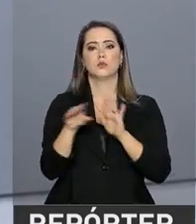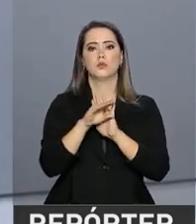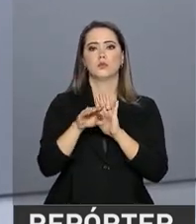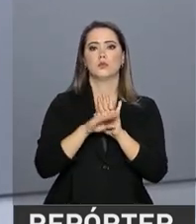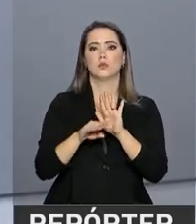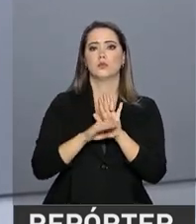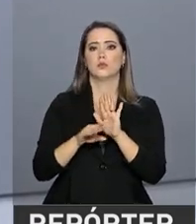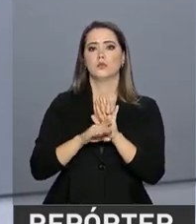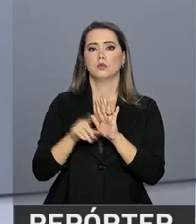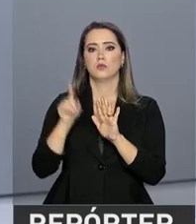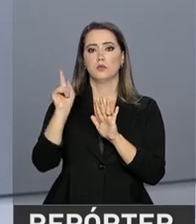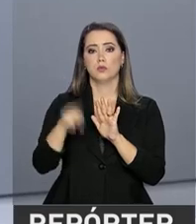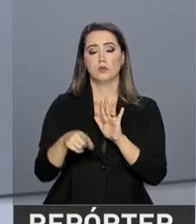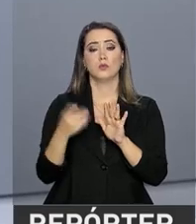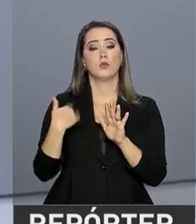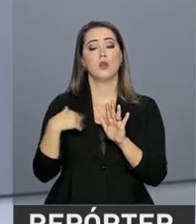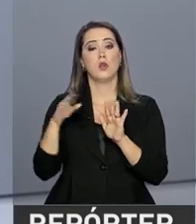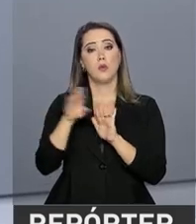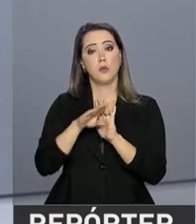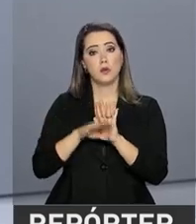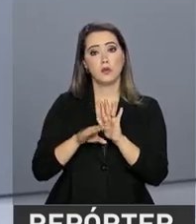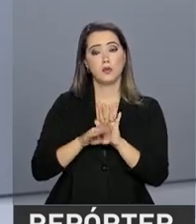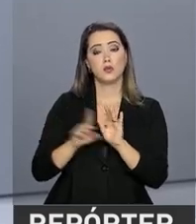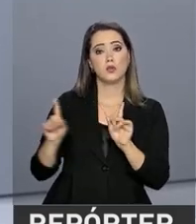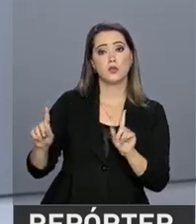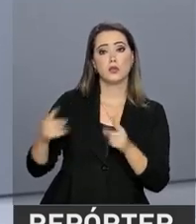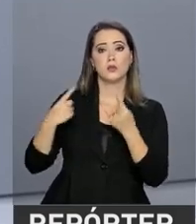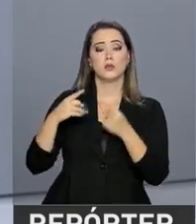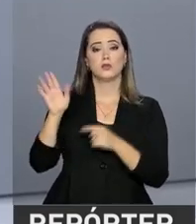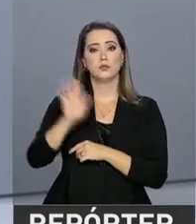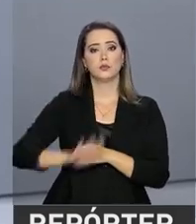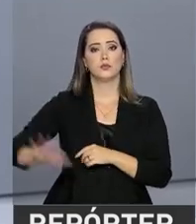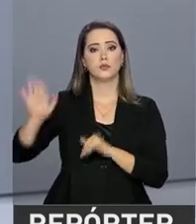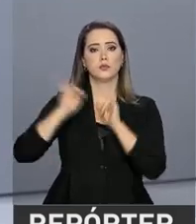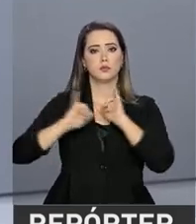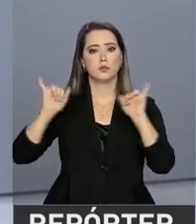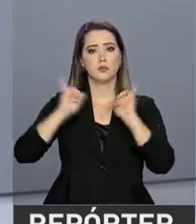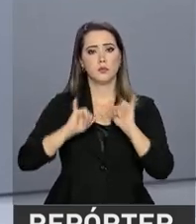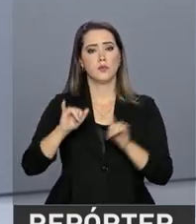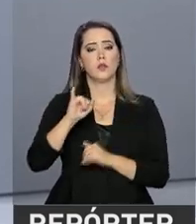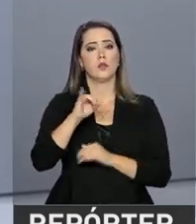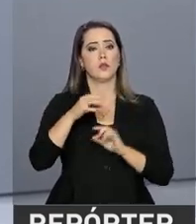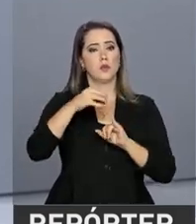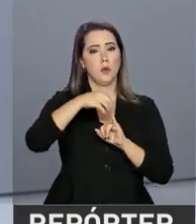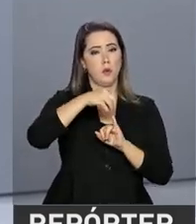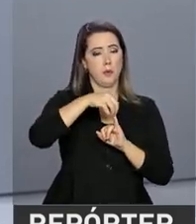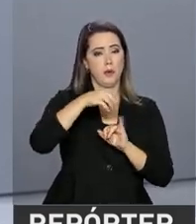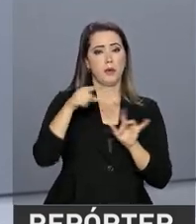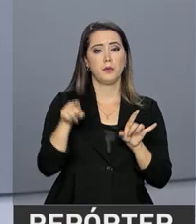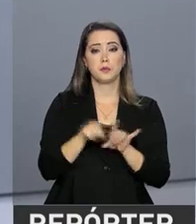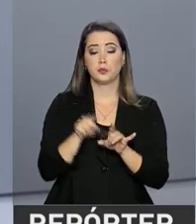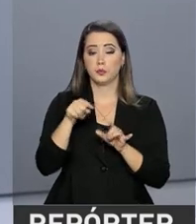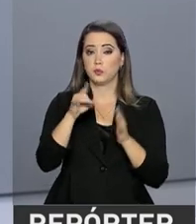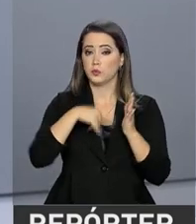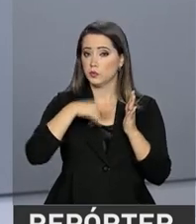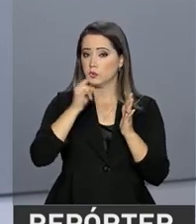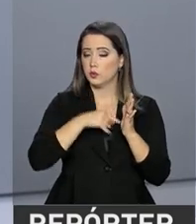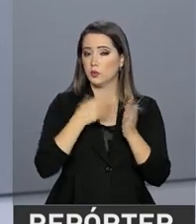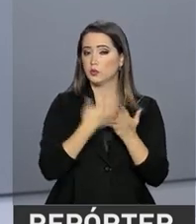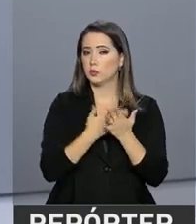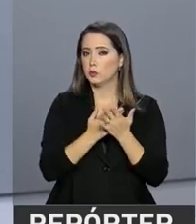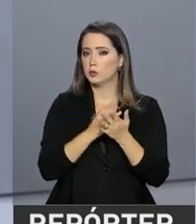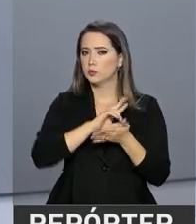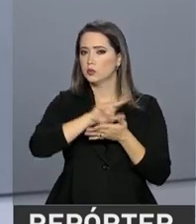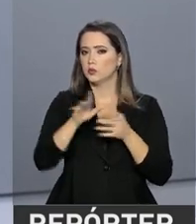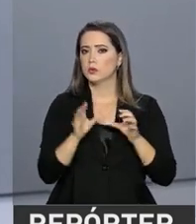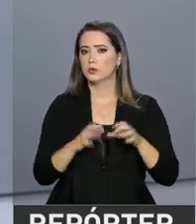é um projeto, o projeto Desafios da Nação, lançado pelo Instituto de Pesquisa Econômica Aplicada, o IPEA. No documento, estudiosos